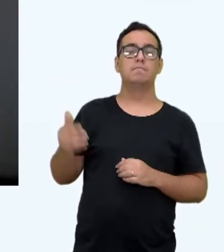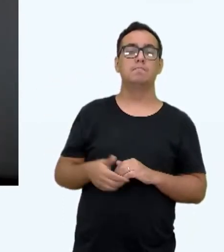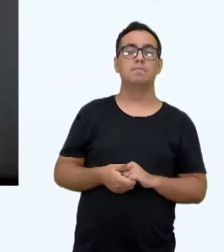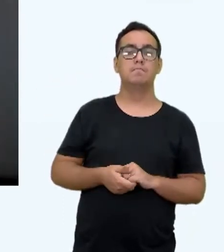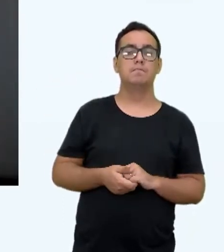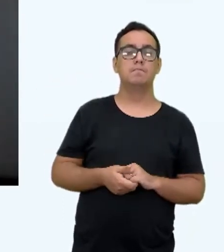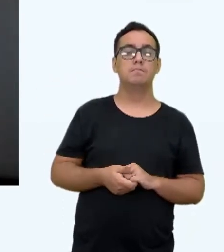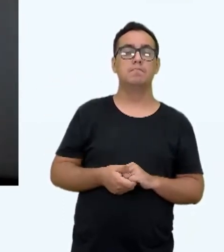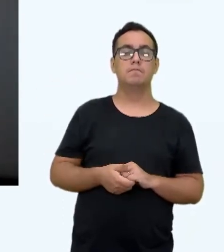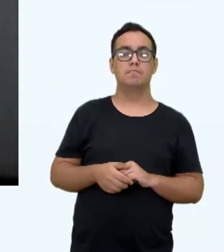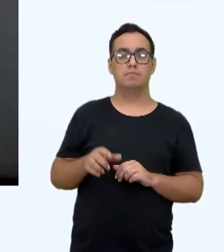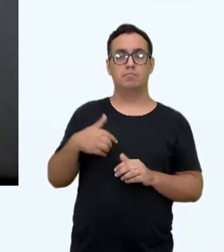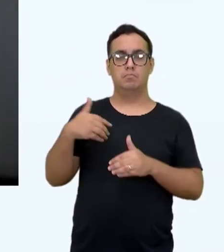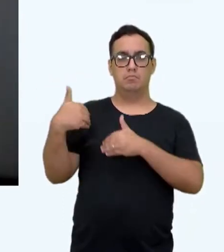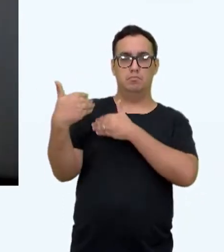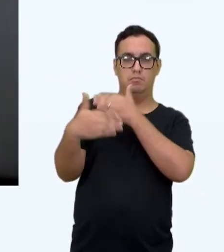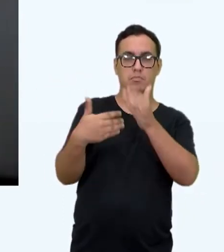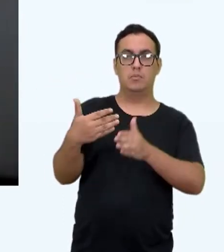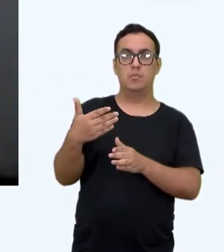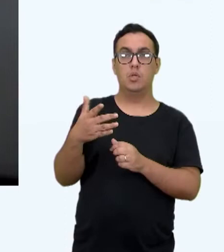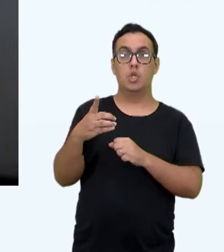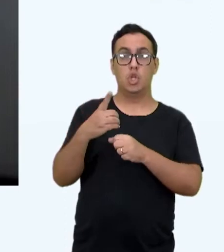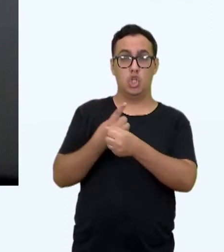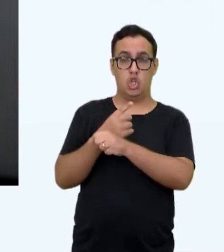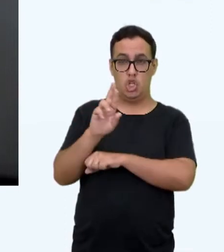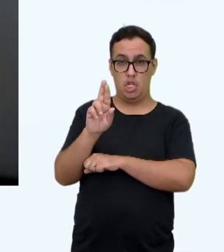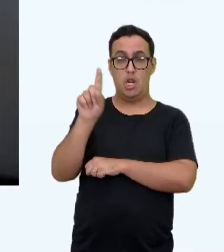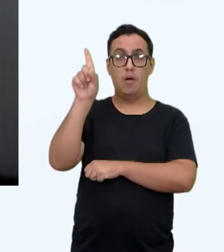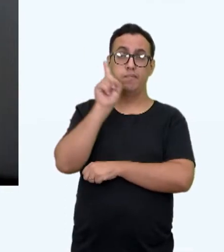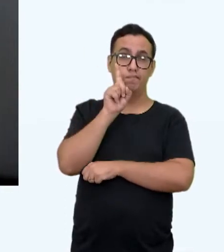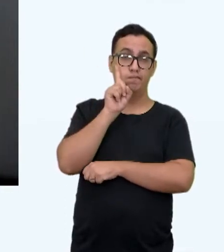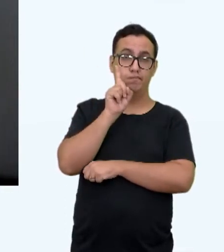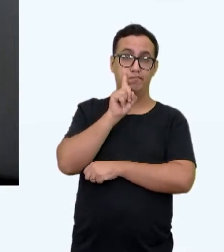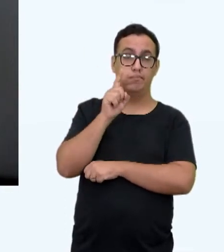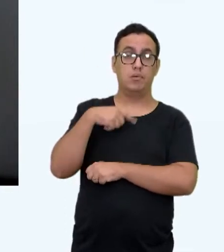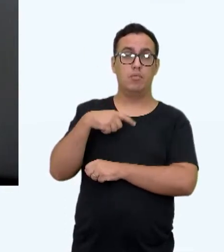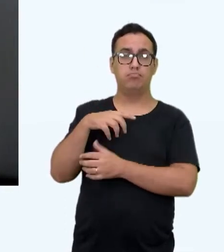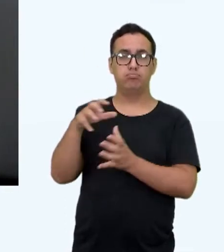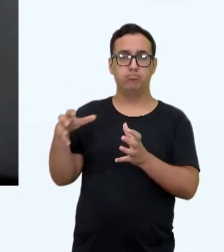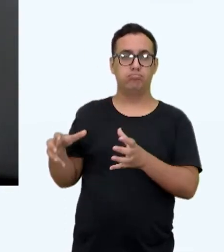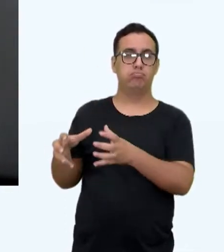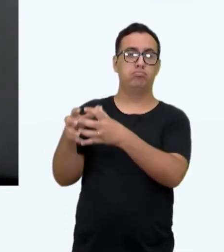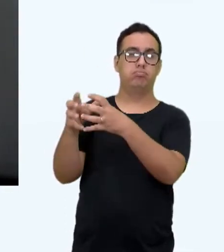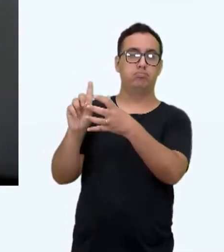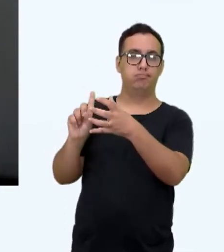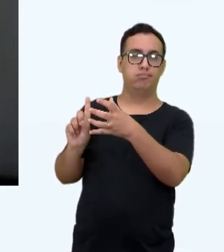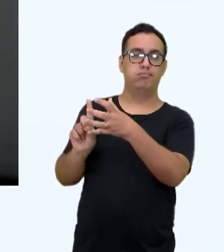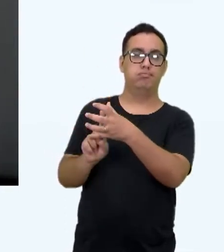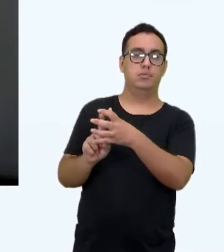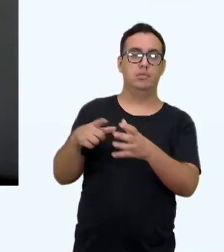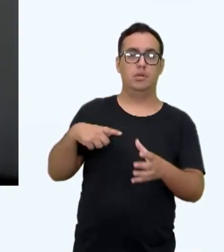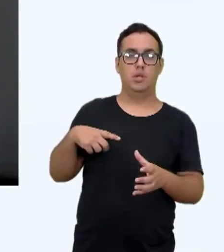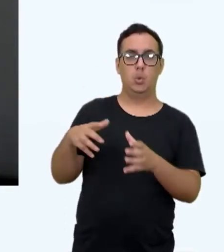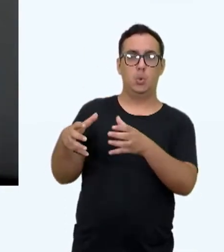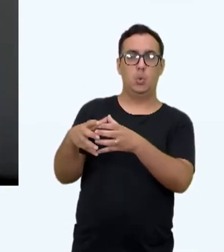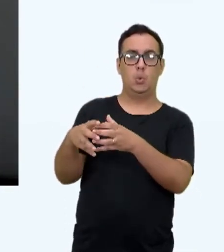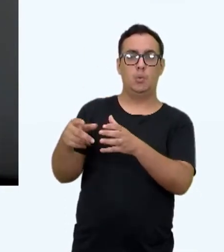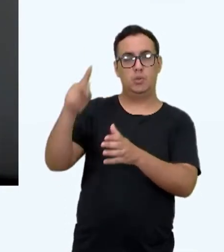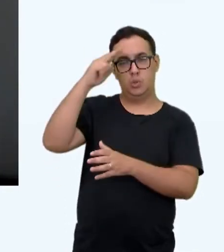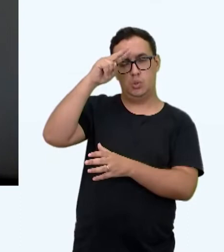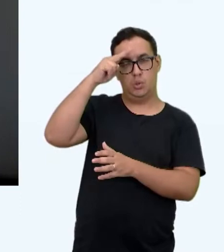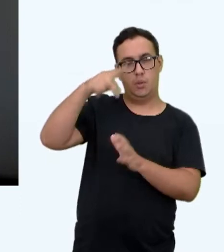um período logo depois do meu doutorado nos Estados Unidos, e lá eu me envolvi muito com o Departamento de História